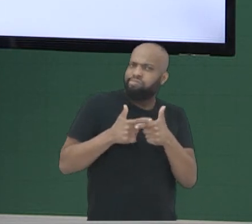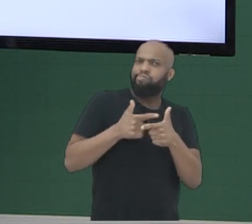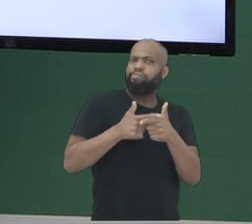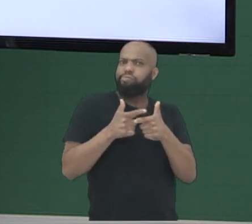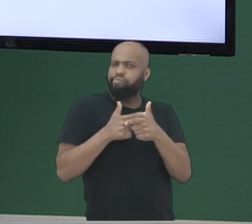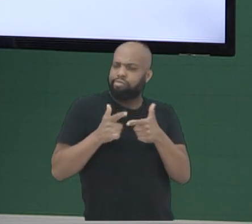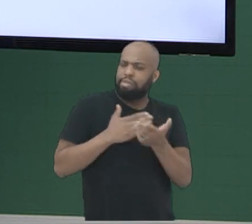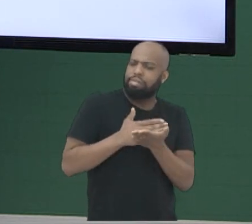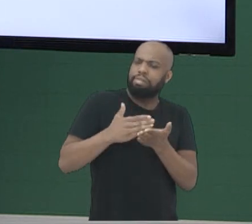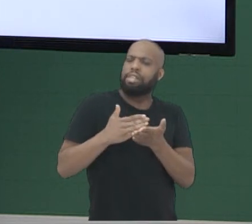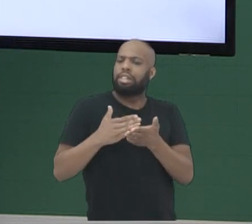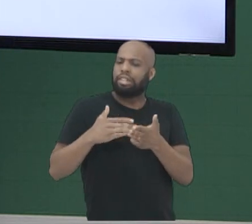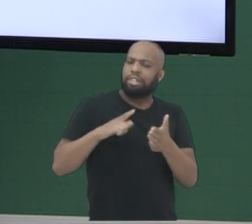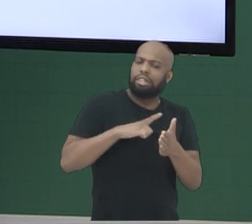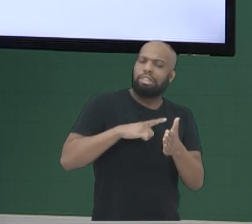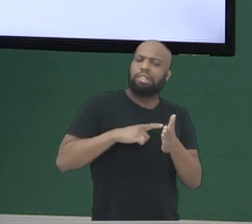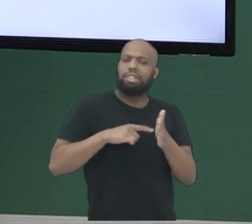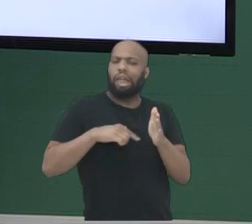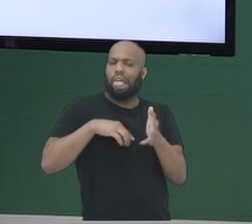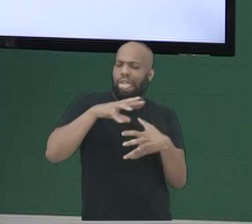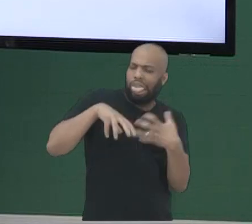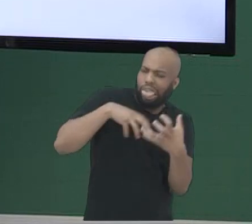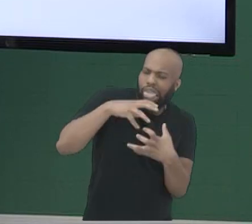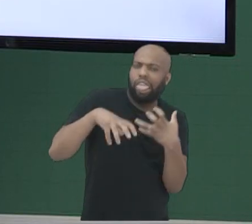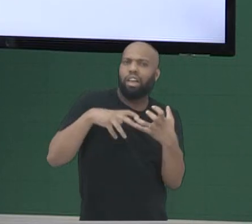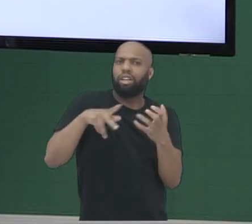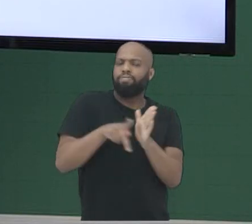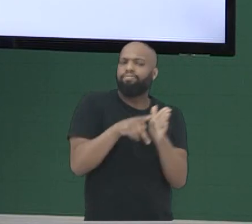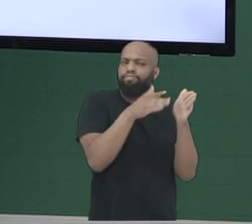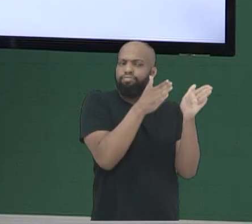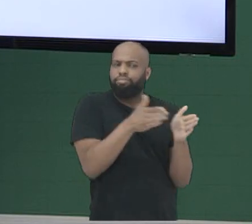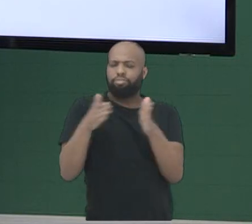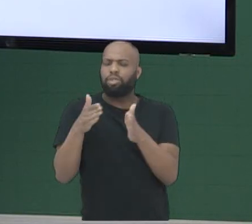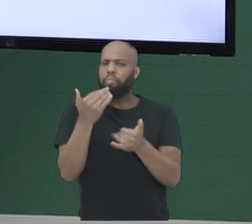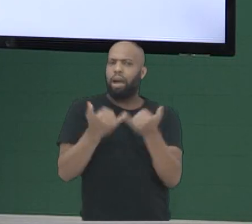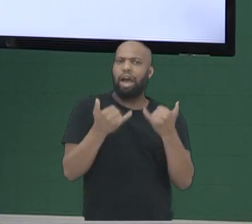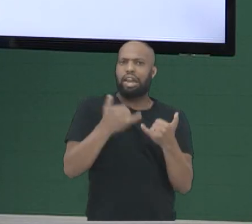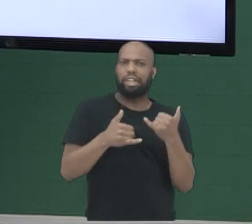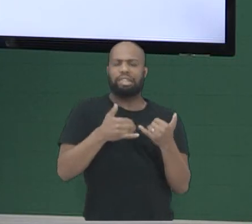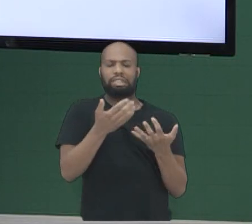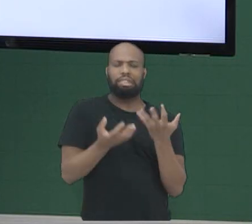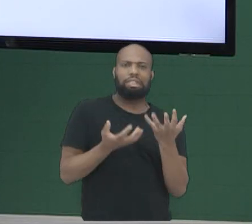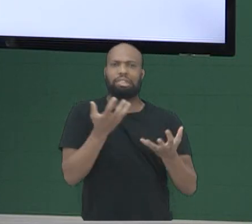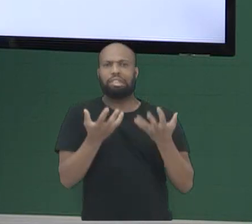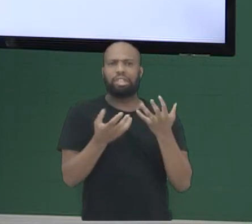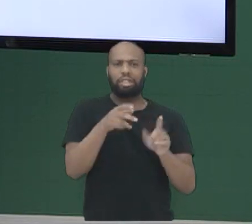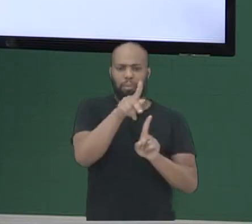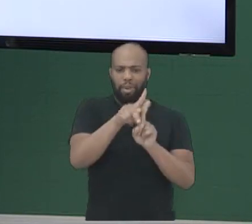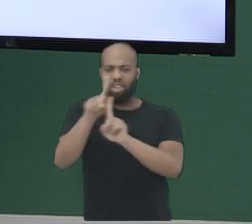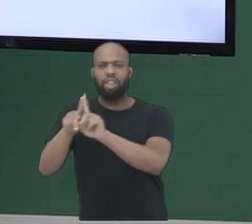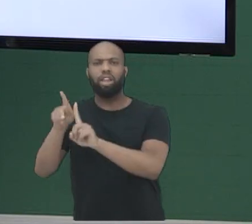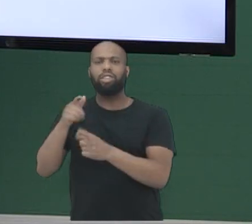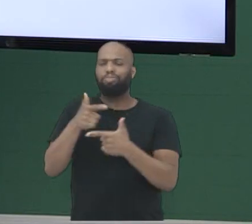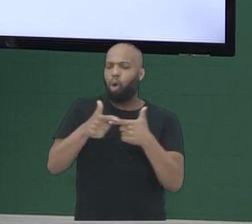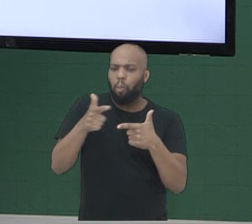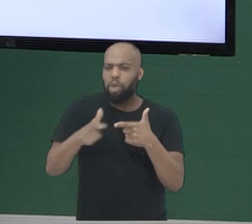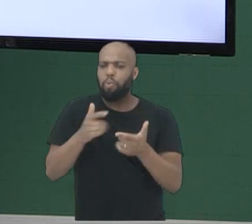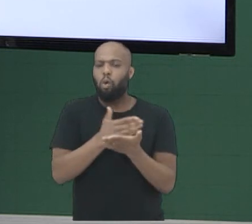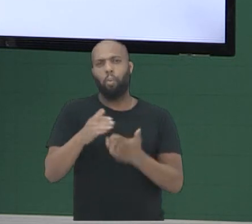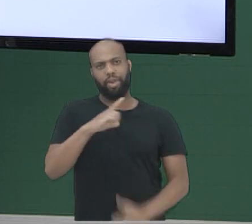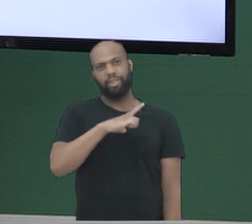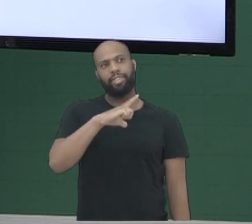certo? No caso, já vamos para um exercício, lembrando do conto que eu contei, que eu trouxe para vocês, relembrei agora e a gente leu na